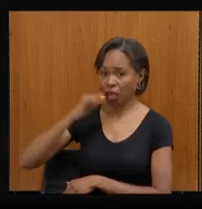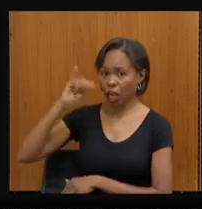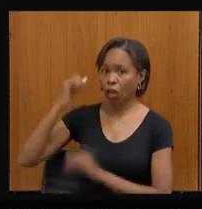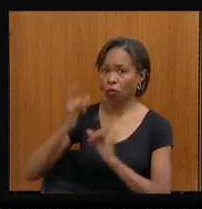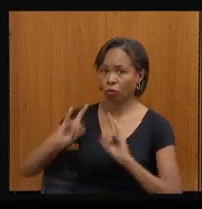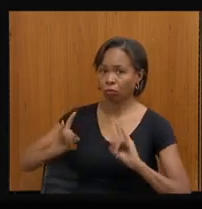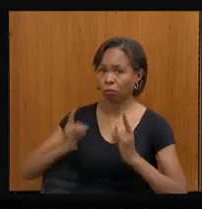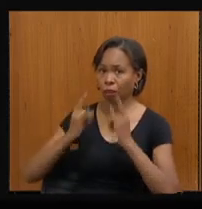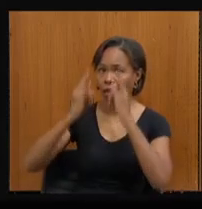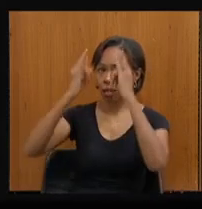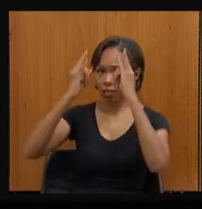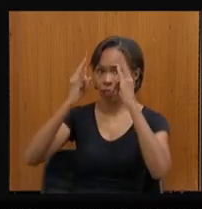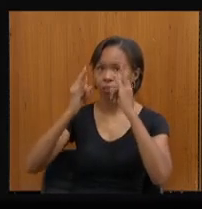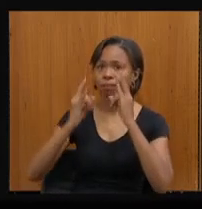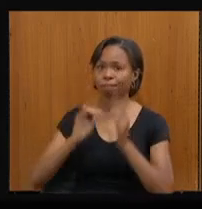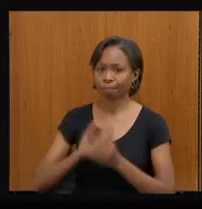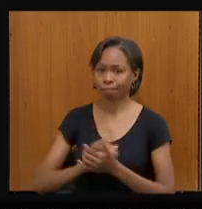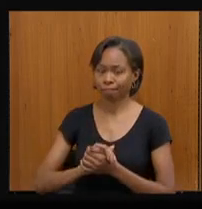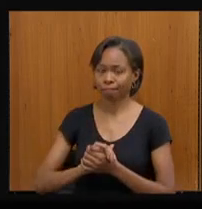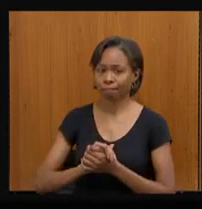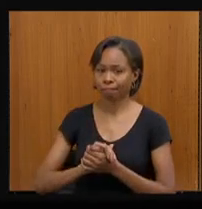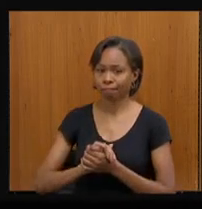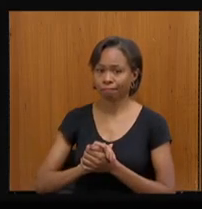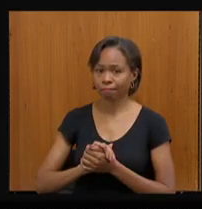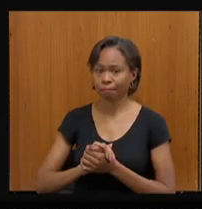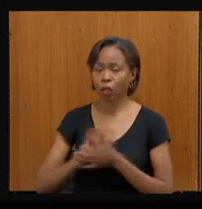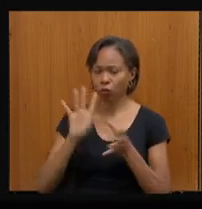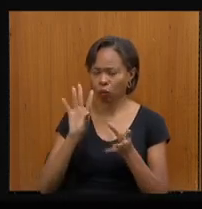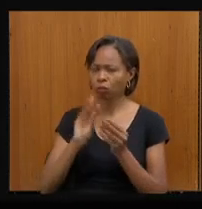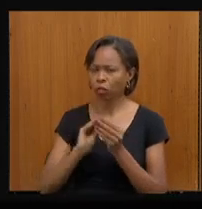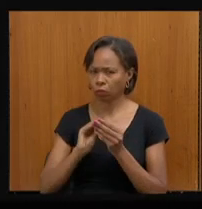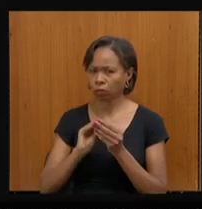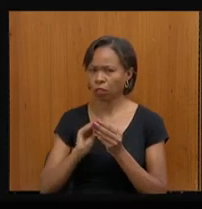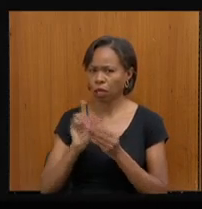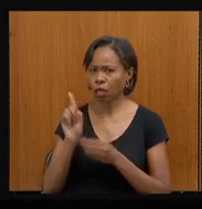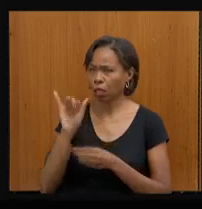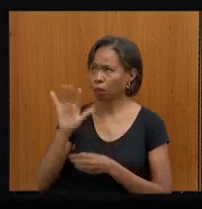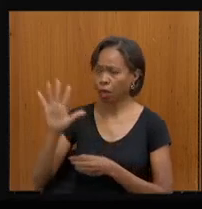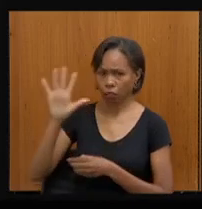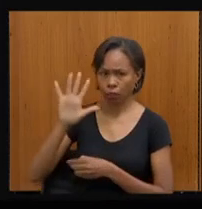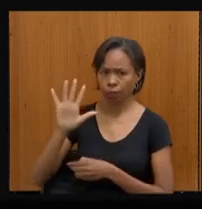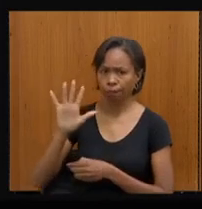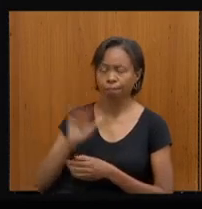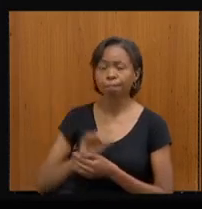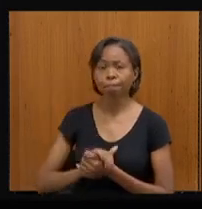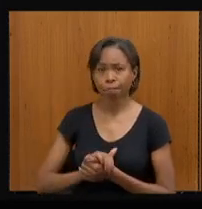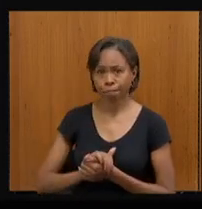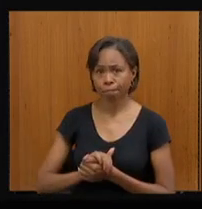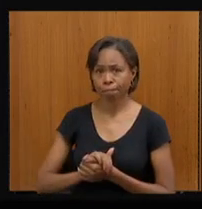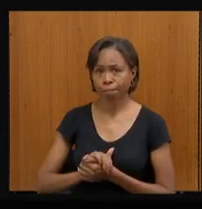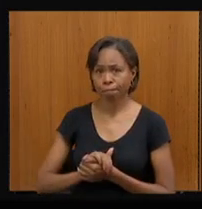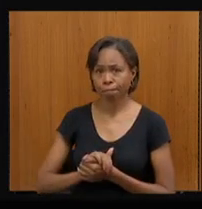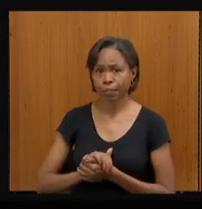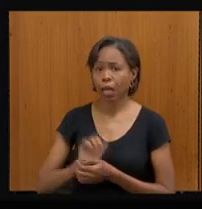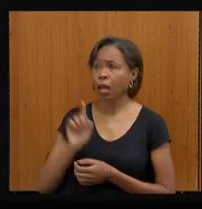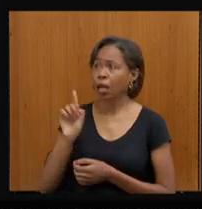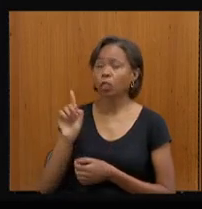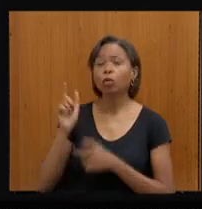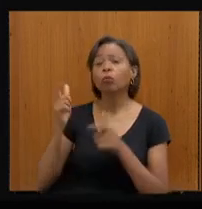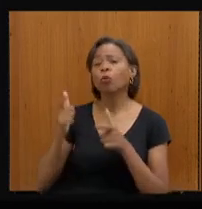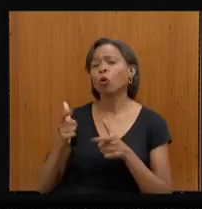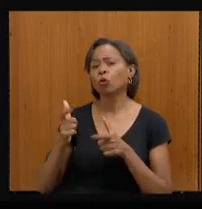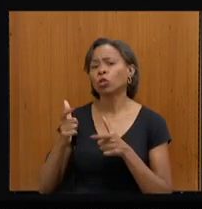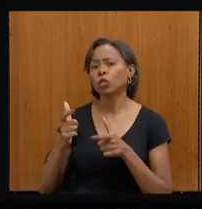técnicos sobre essa planta um breve azul por favor mude a página por favor ela está localizada